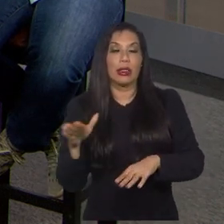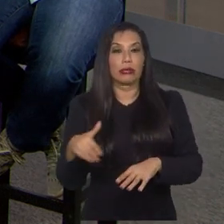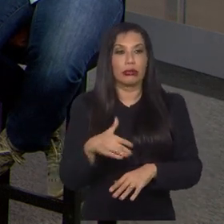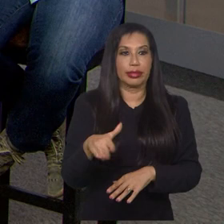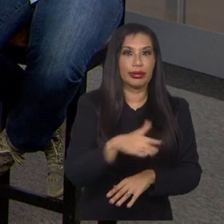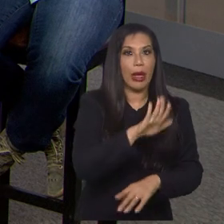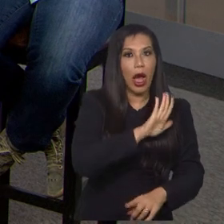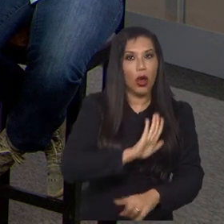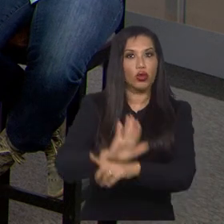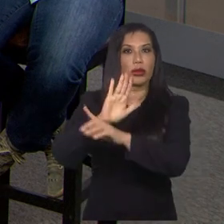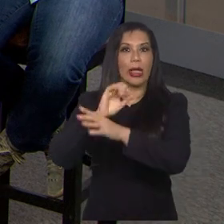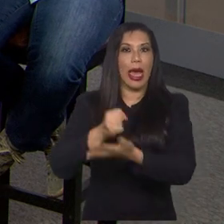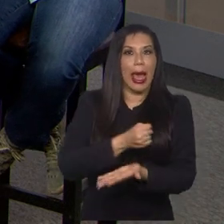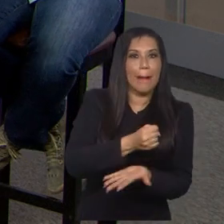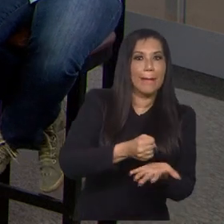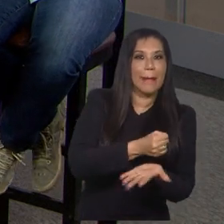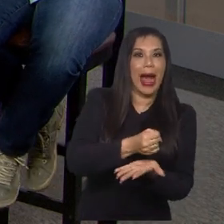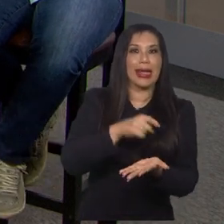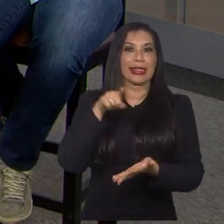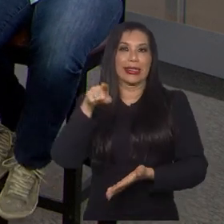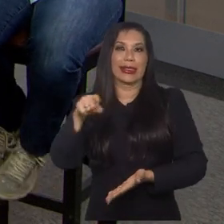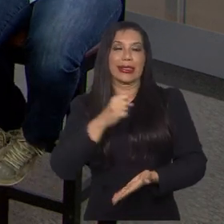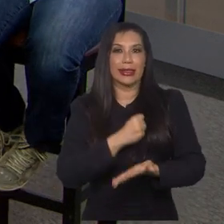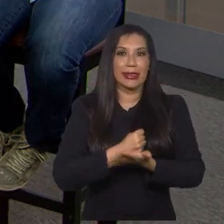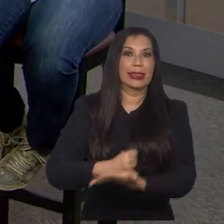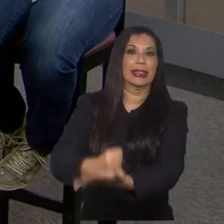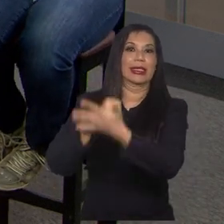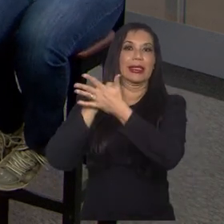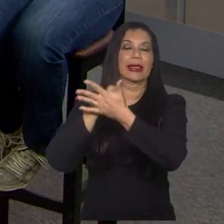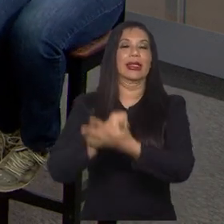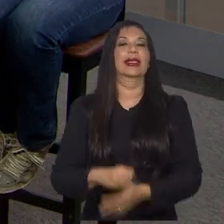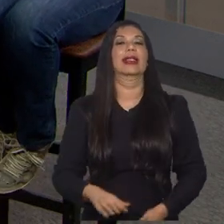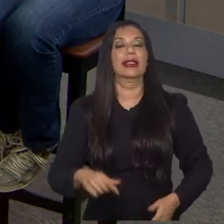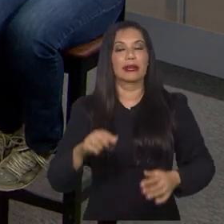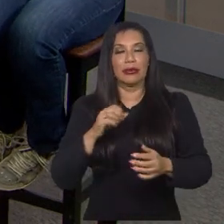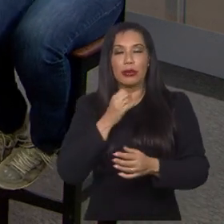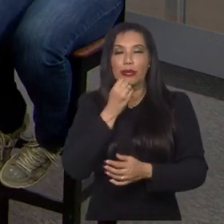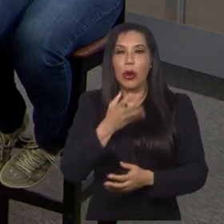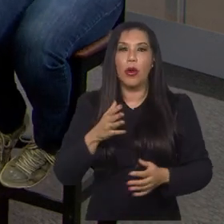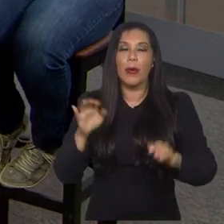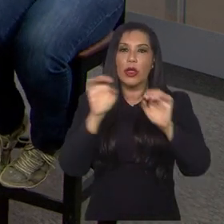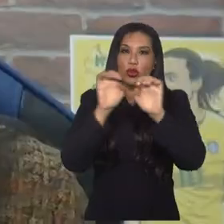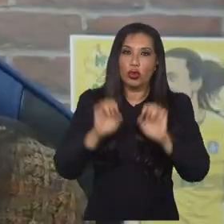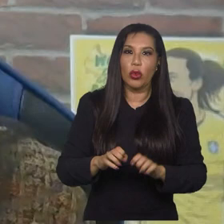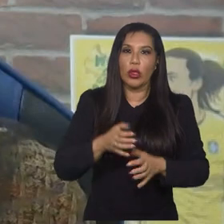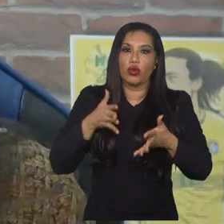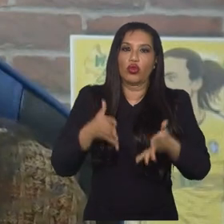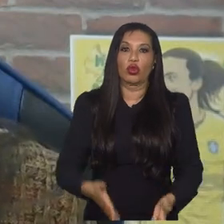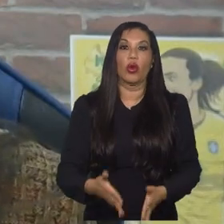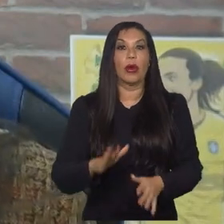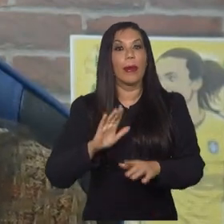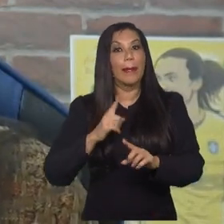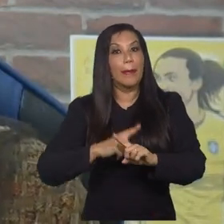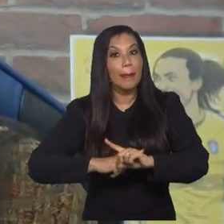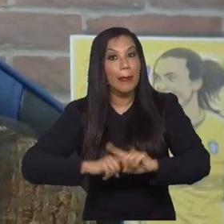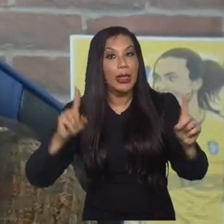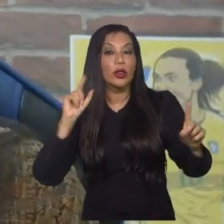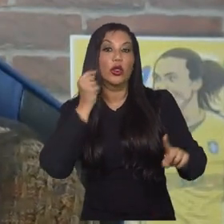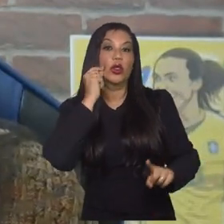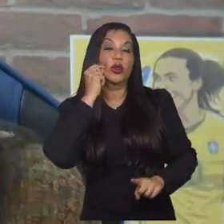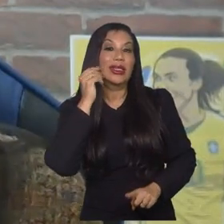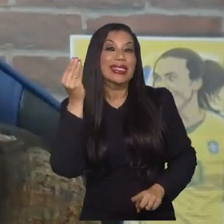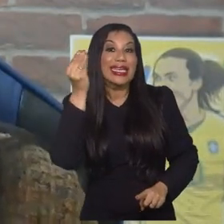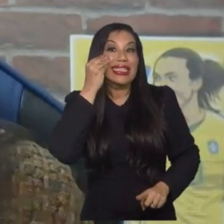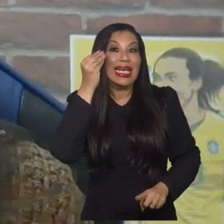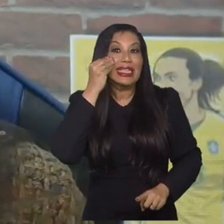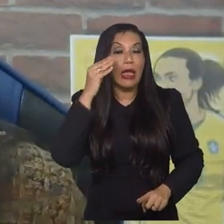os setores, é aquela peça que vai dar aquela sustentação, aquela estabilidade. Mas eu acho que o ponto da Suíça aqui é